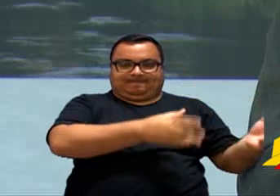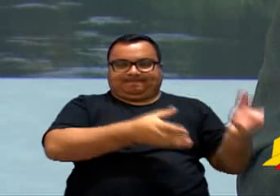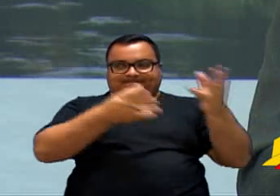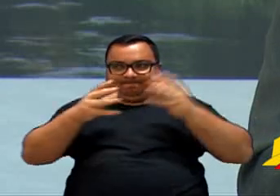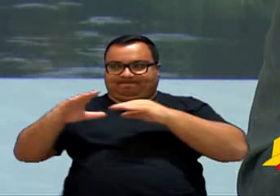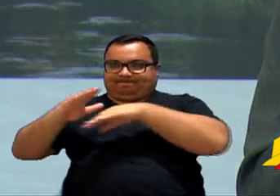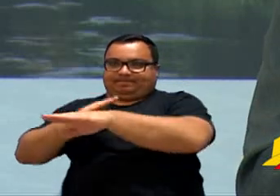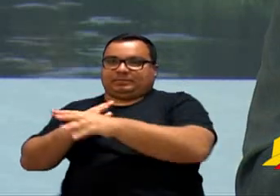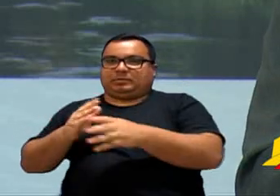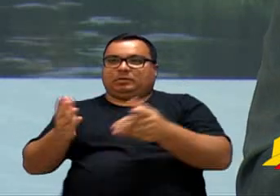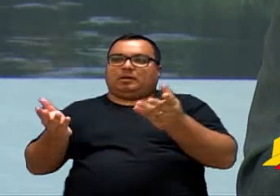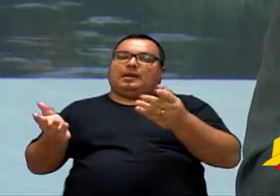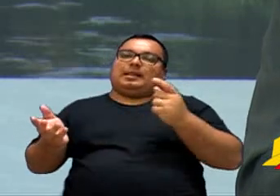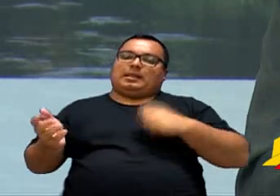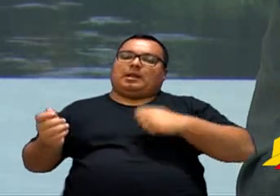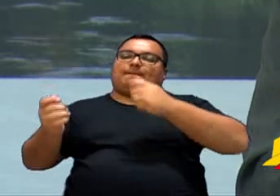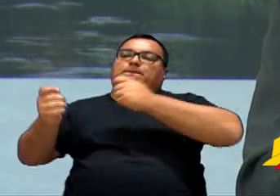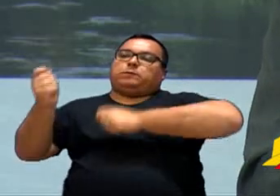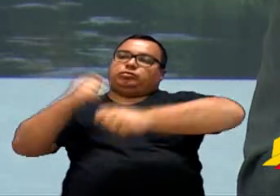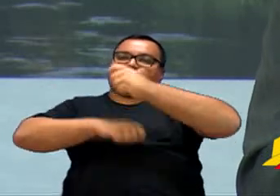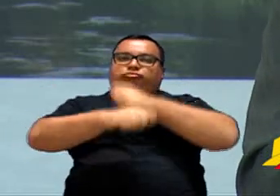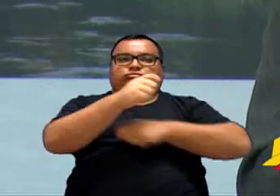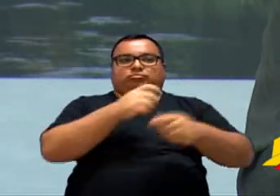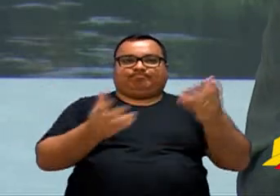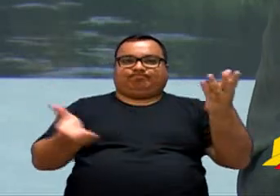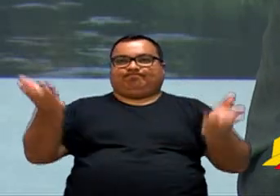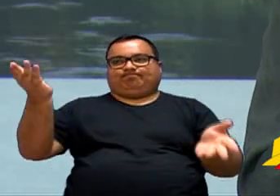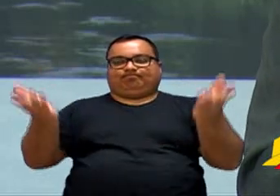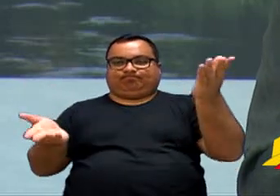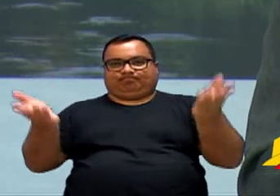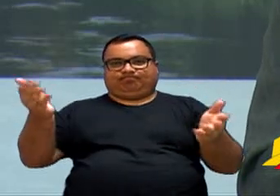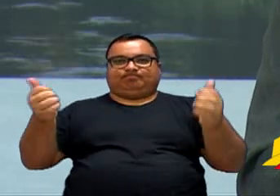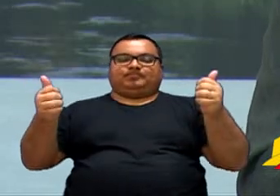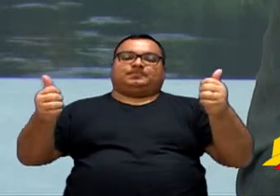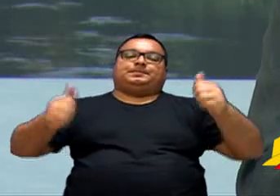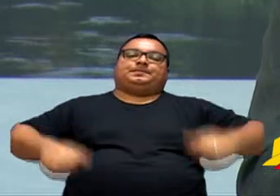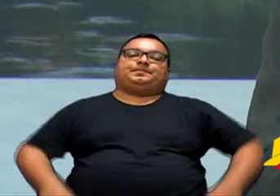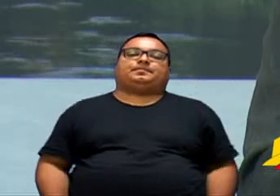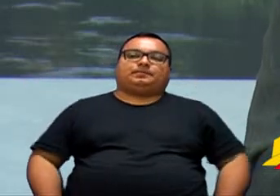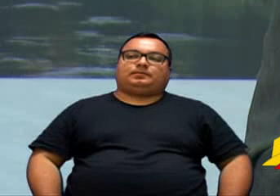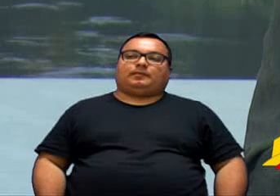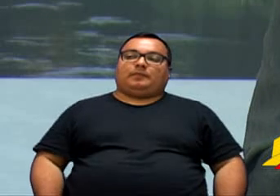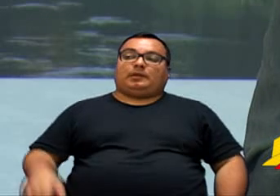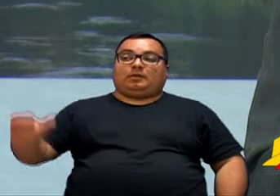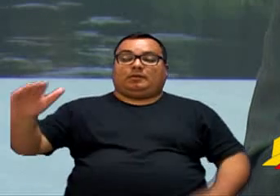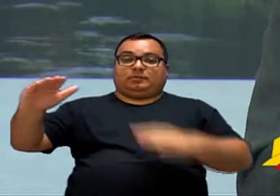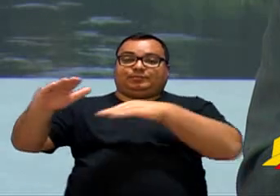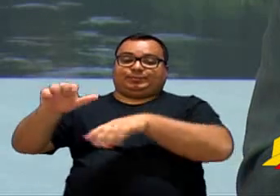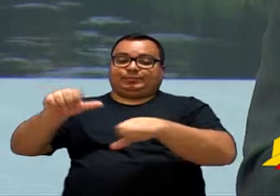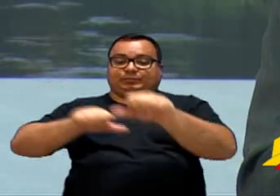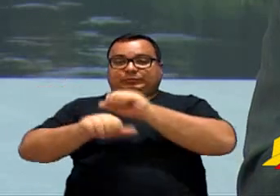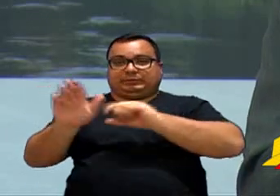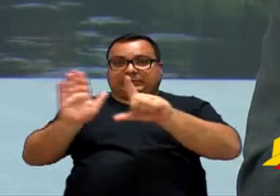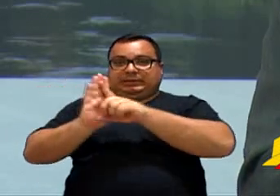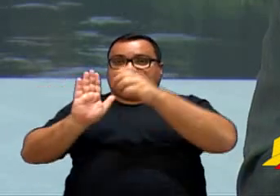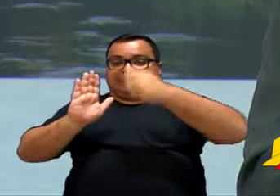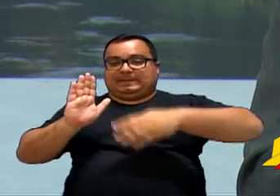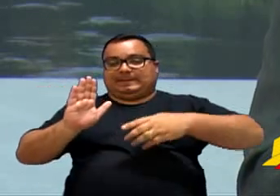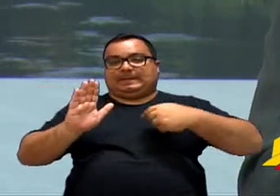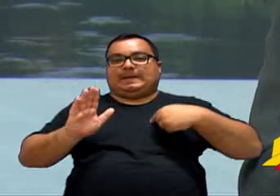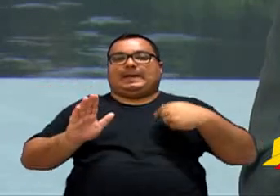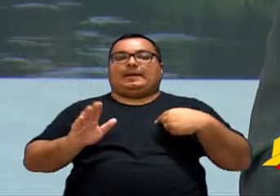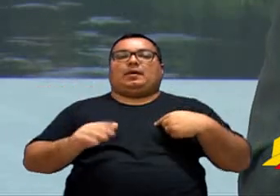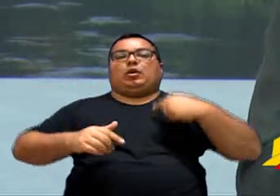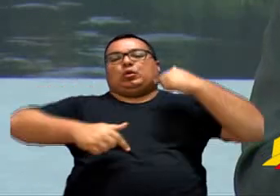Permitindo o equilíbrio das contas entre os entes. Esse mecanismo garante aos trabalhadores a utilização recíproca do seu tempo